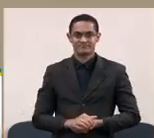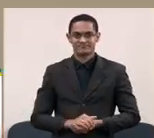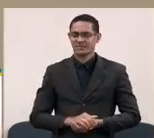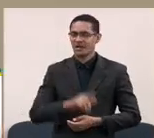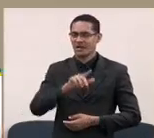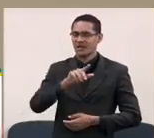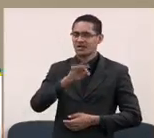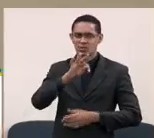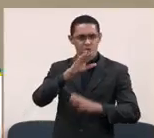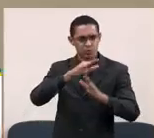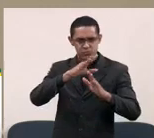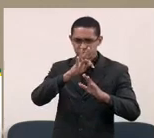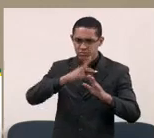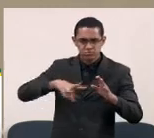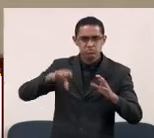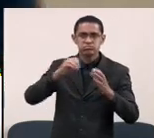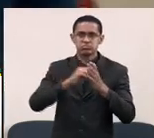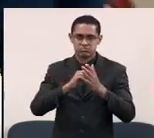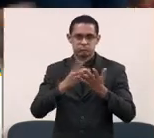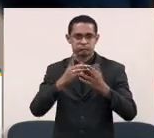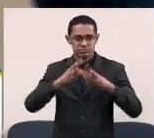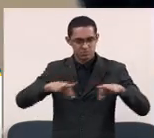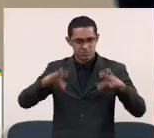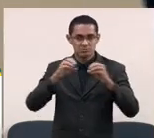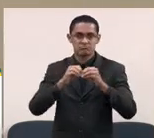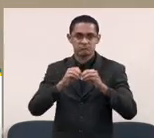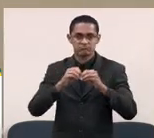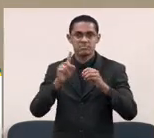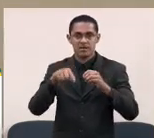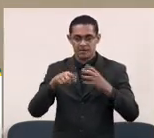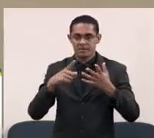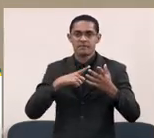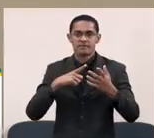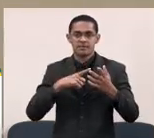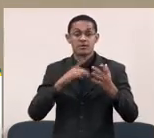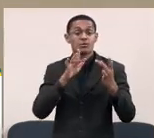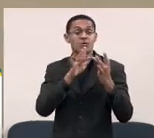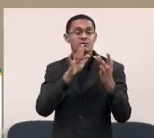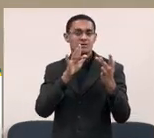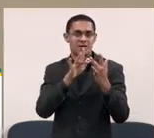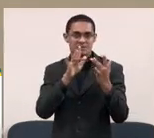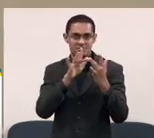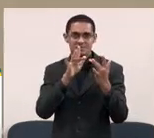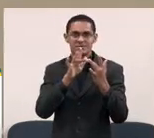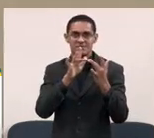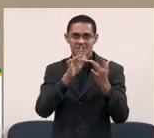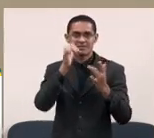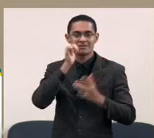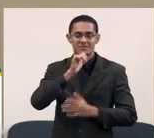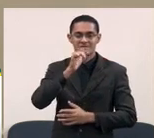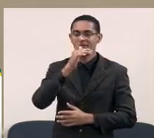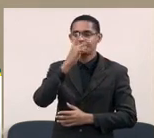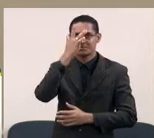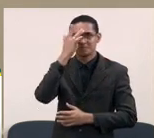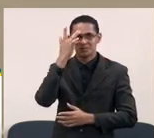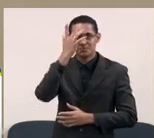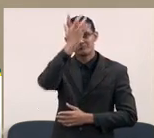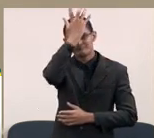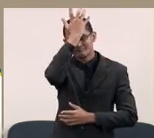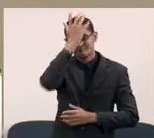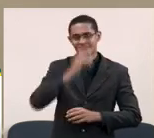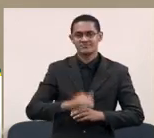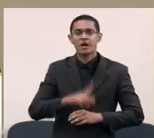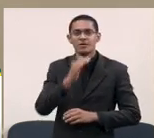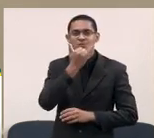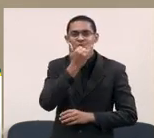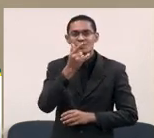todos que, de uma forma direta ou indireta, têm essa relação com os autistas. Cumprimentar também a minha querida Adriana, que está